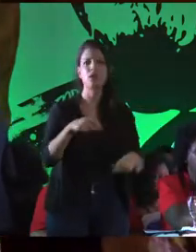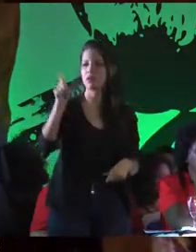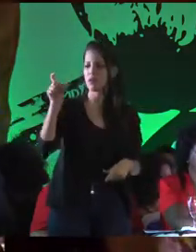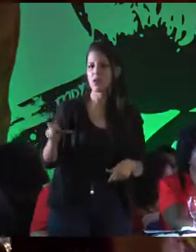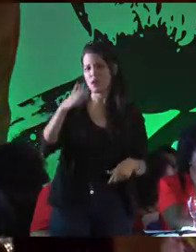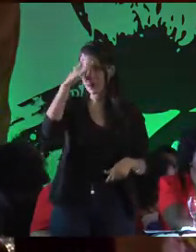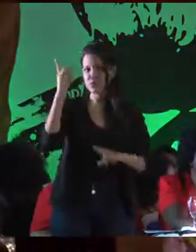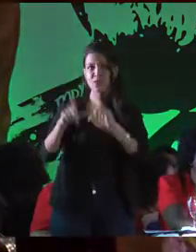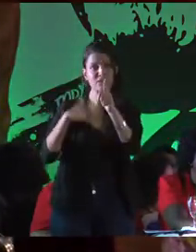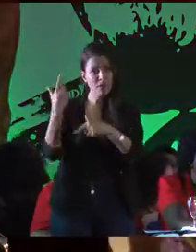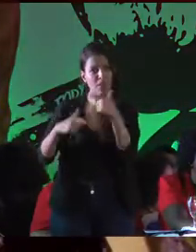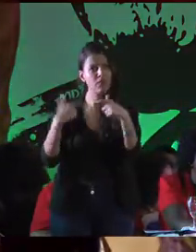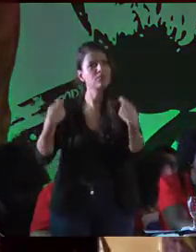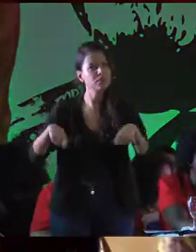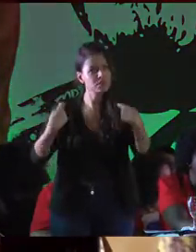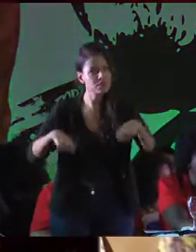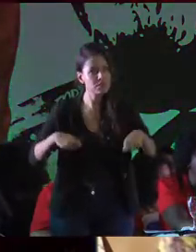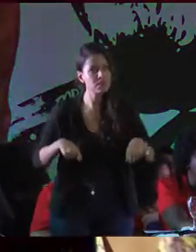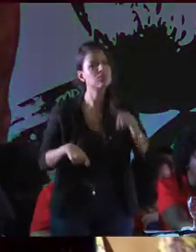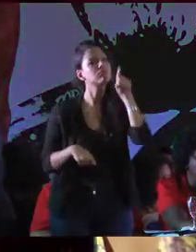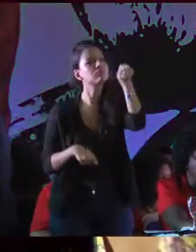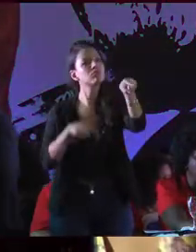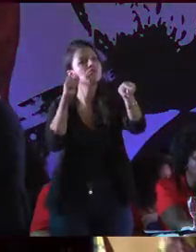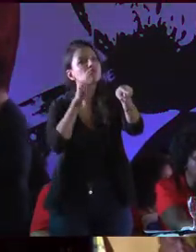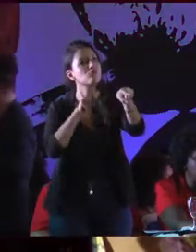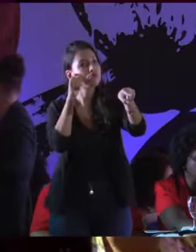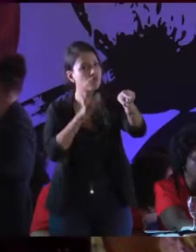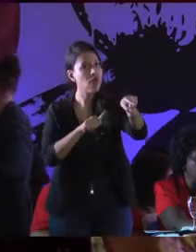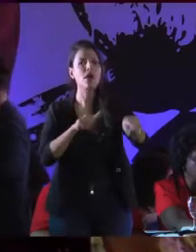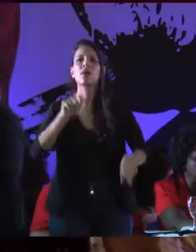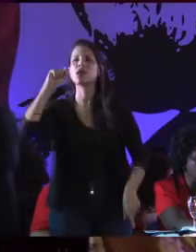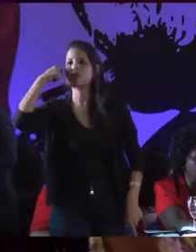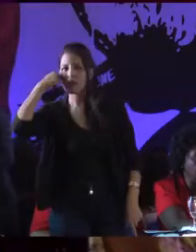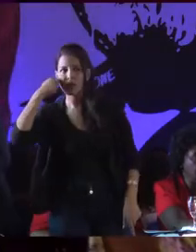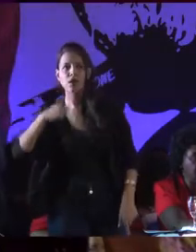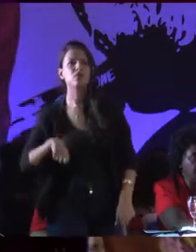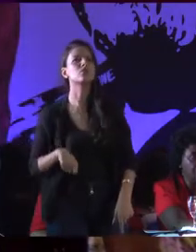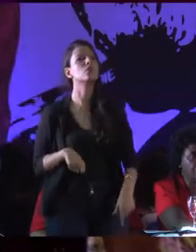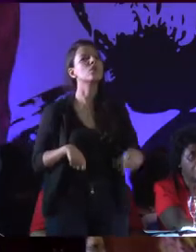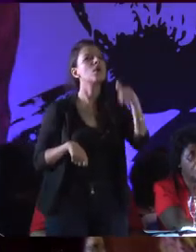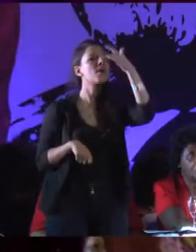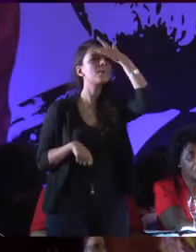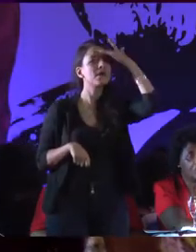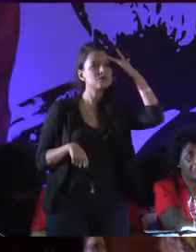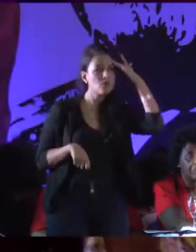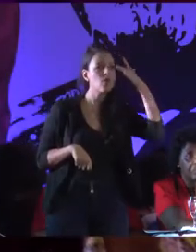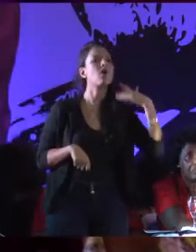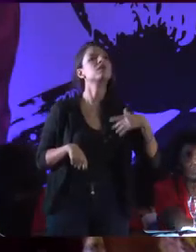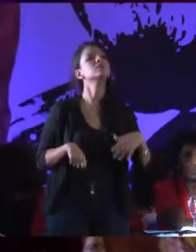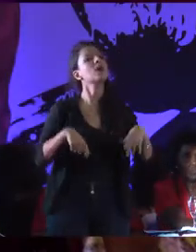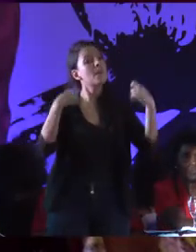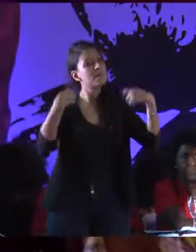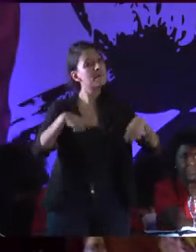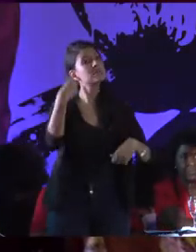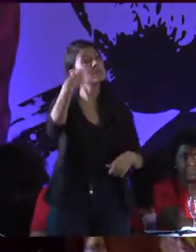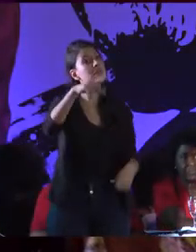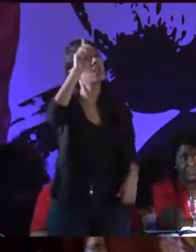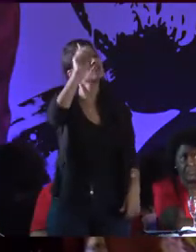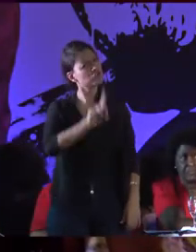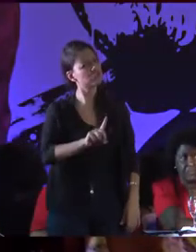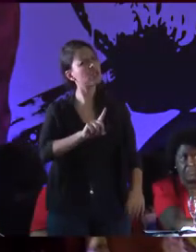trabalhador precisando de emprego, uma mulher, um negro, uma pessoa precisando que seus direitos